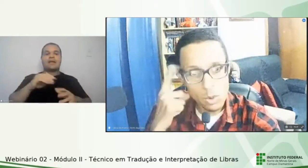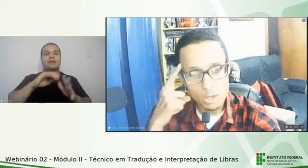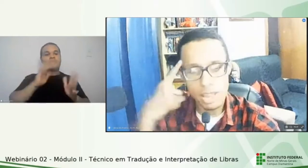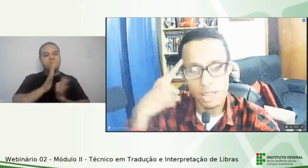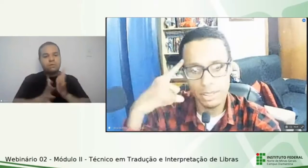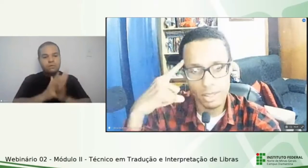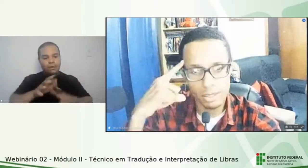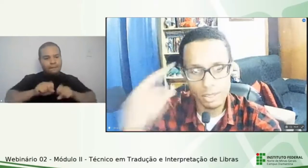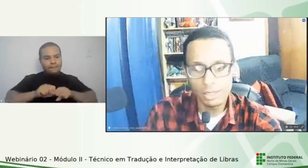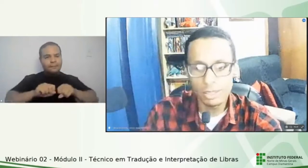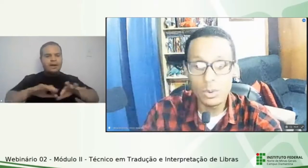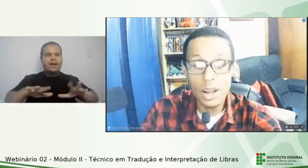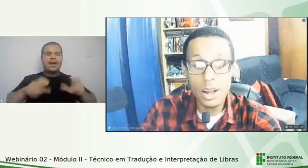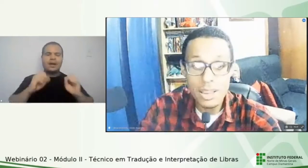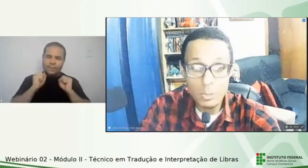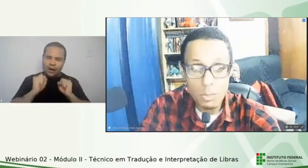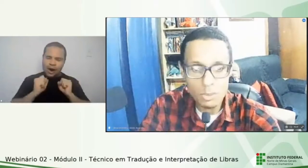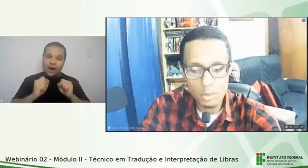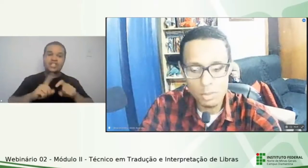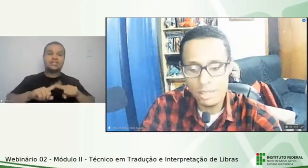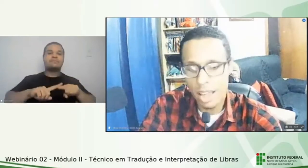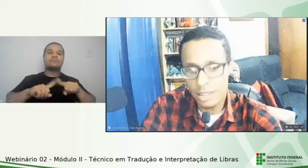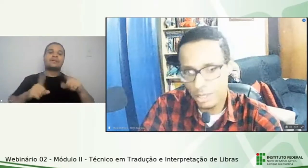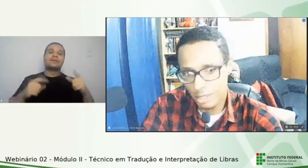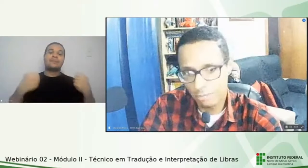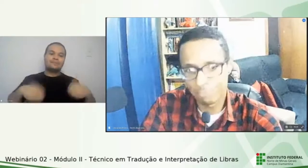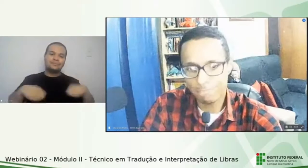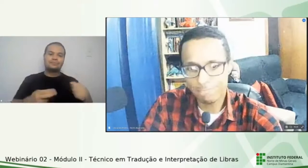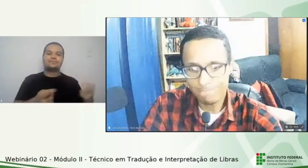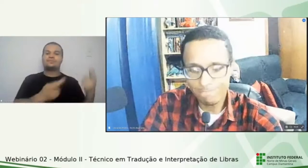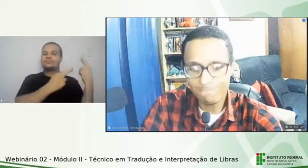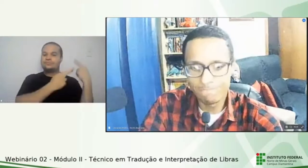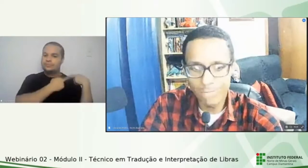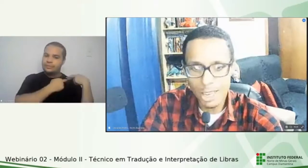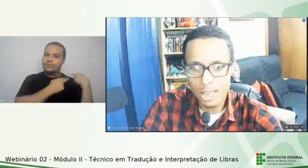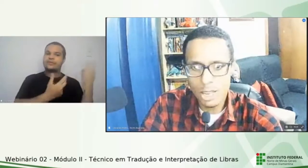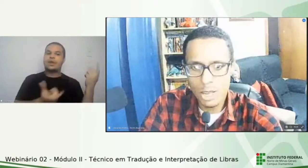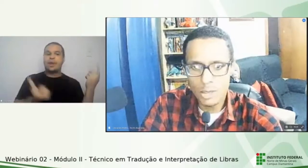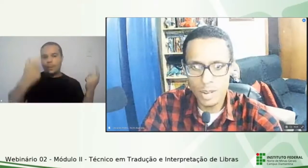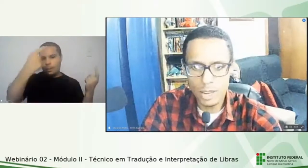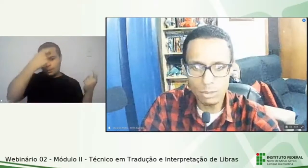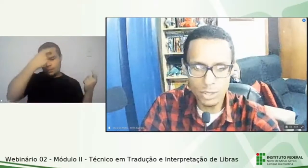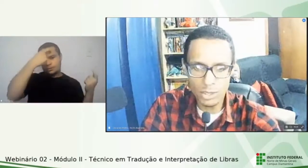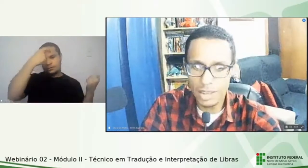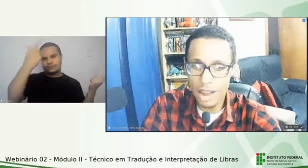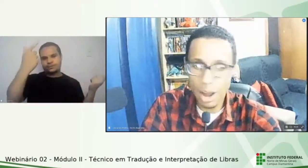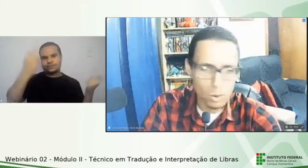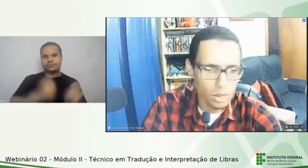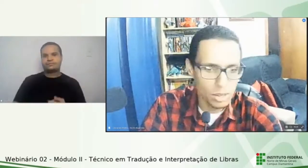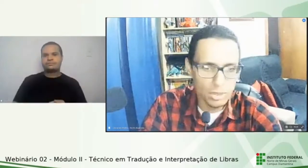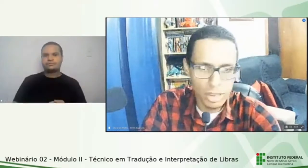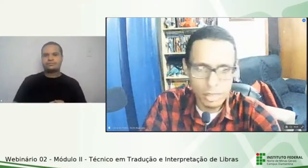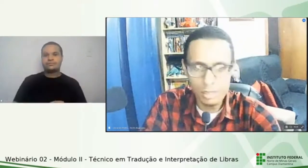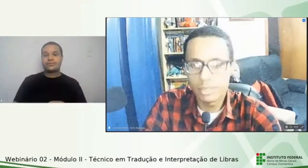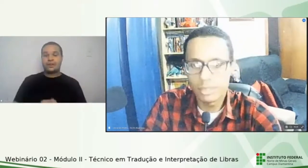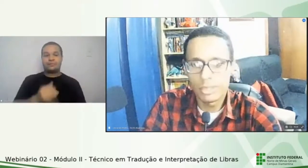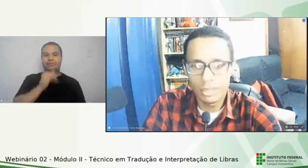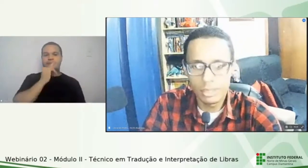com consciência, com responsabilidade, né? Será que eu vou ensinar algo que eu não